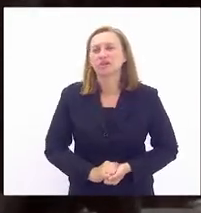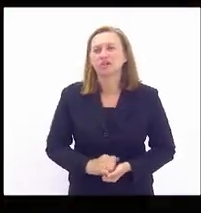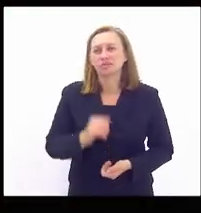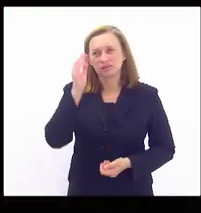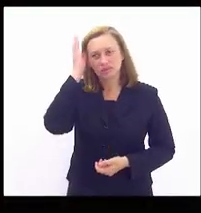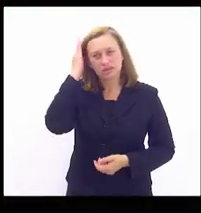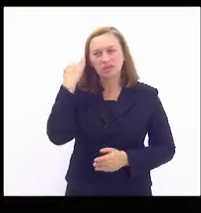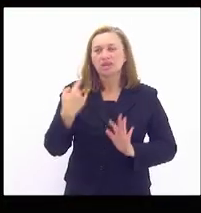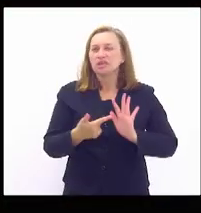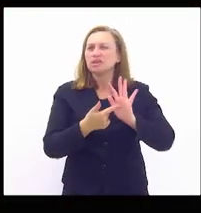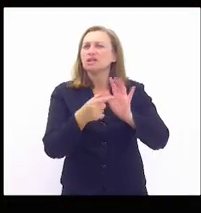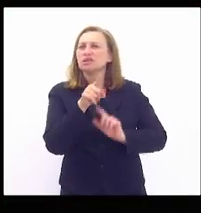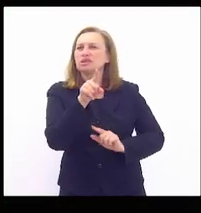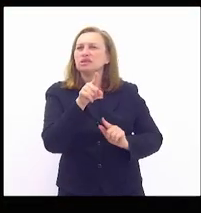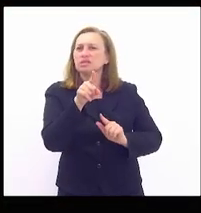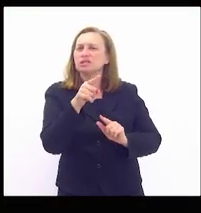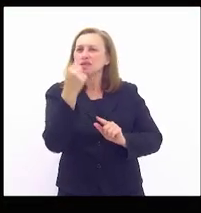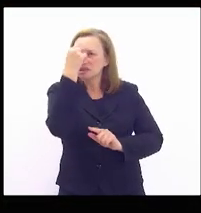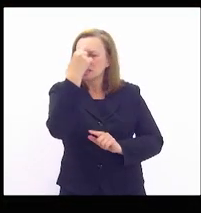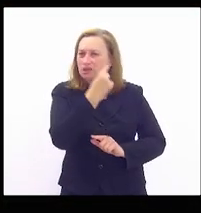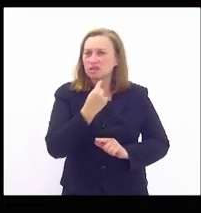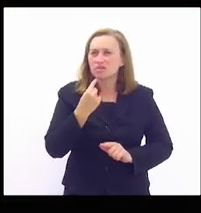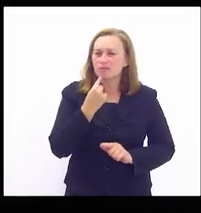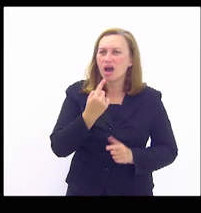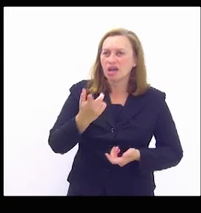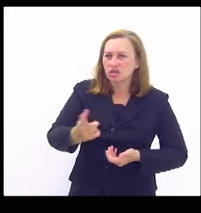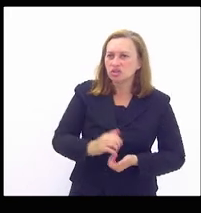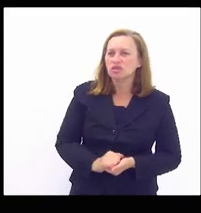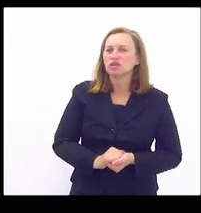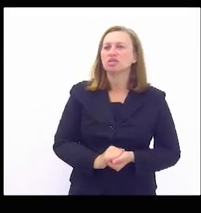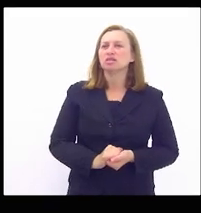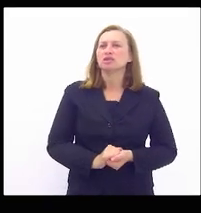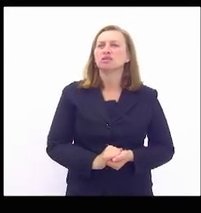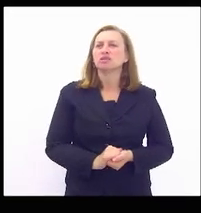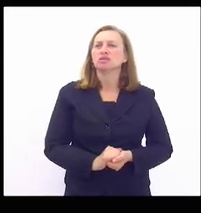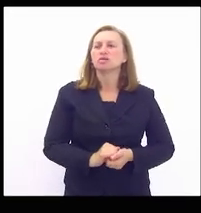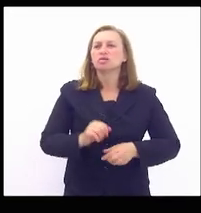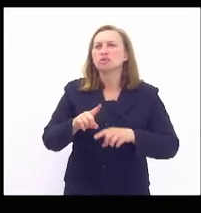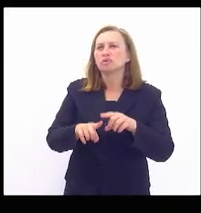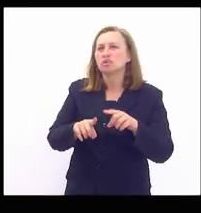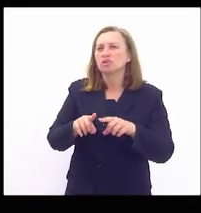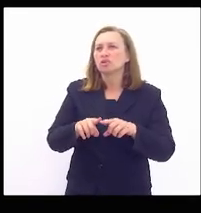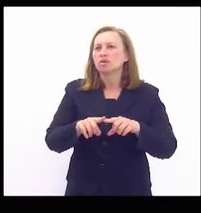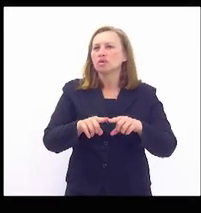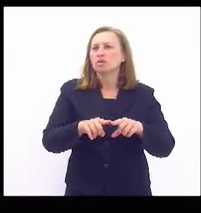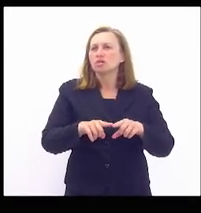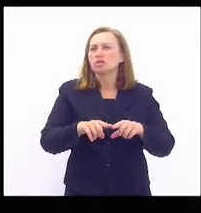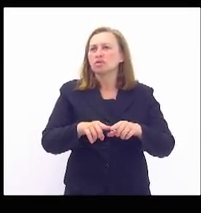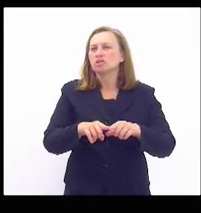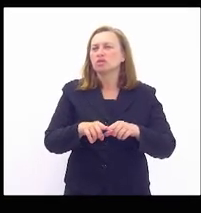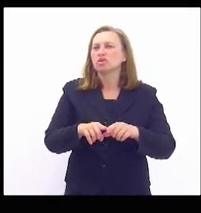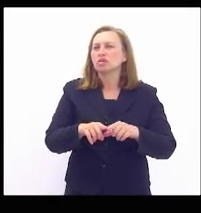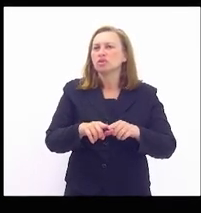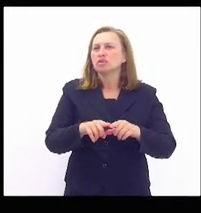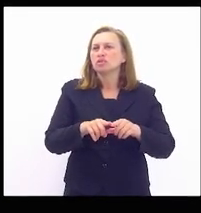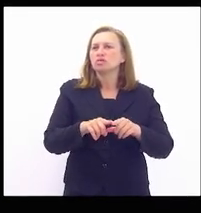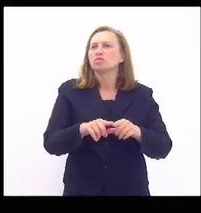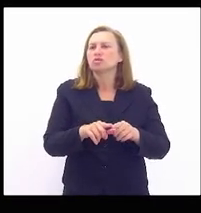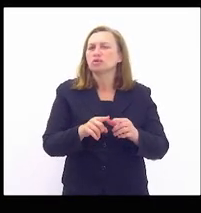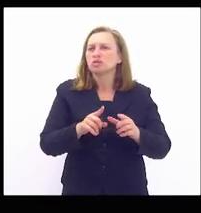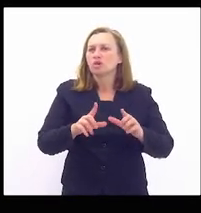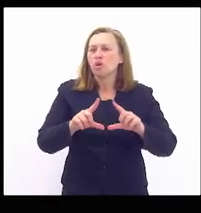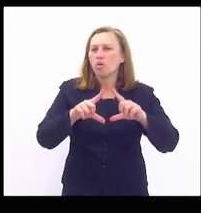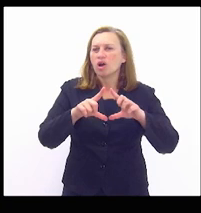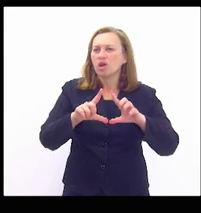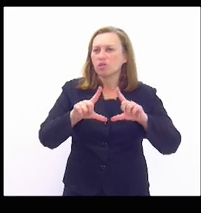Essa imagem nada mais é, representa o que é um precipitador eletrostático e o seu funcionamento. Aquela é uma grande caixa